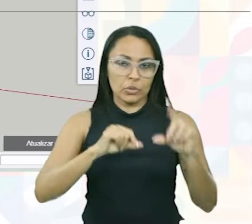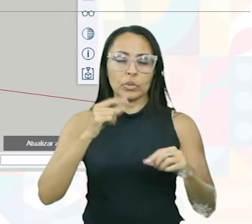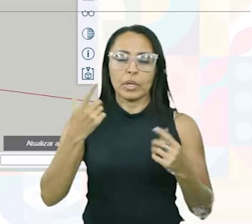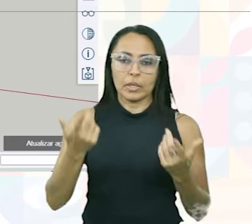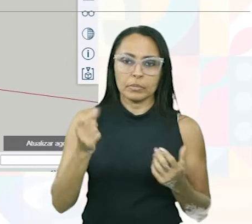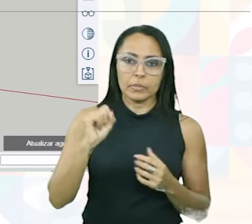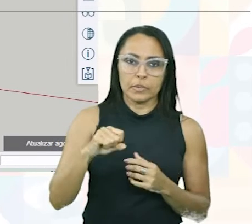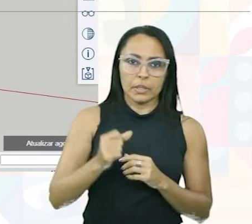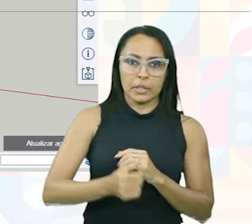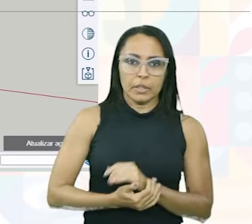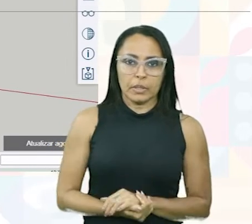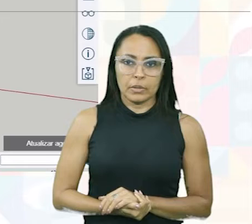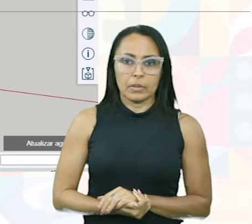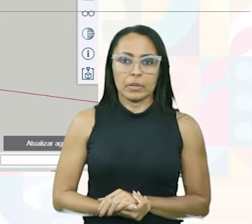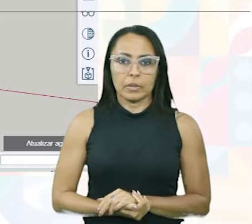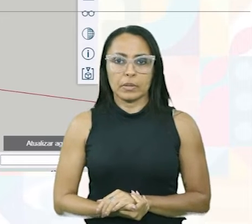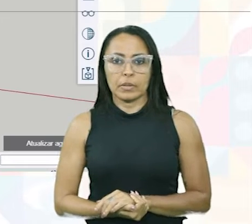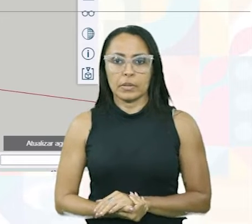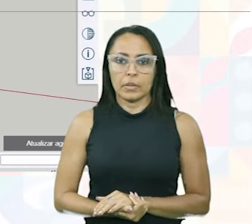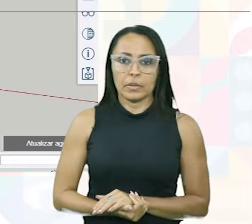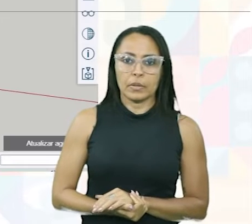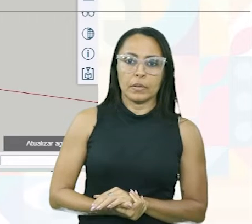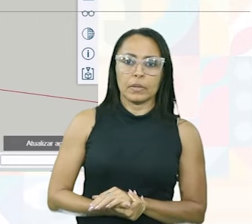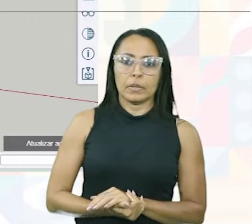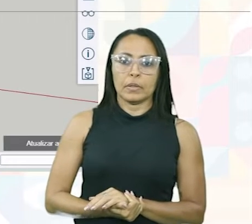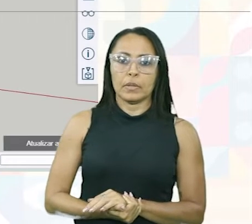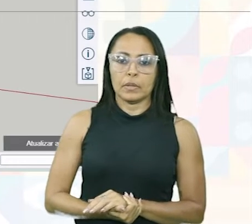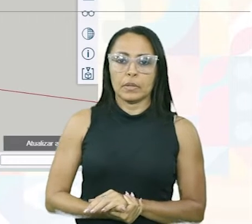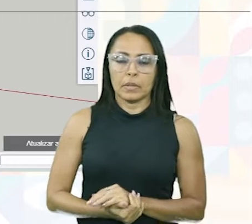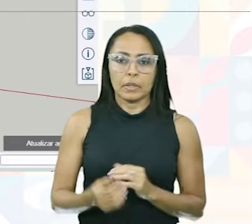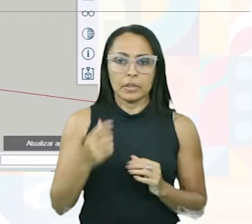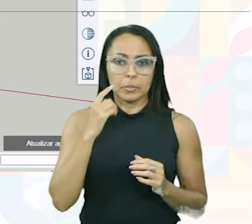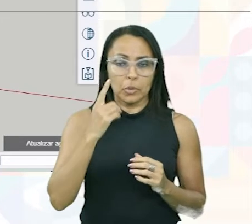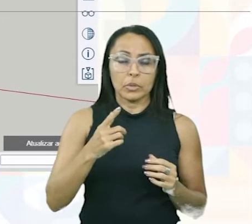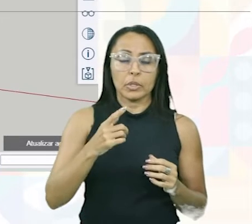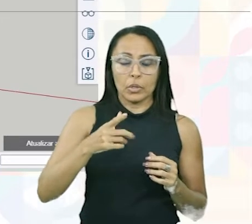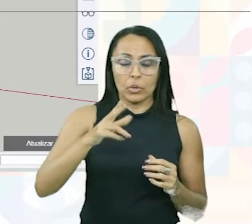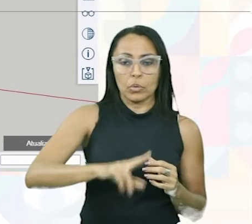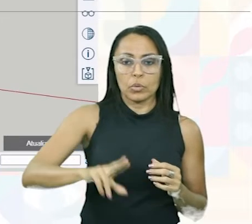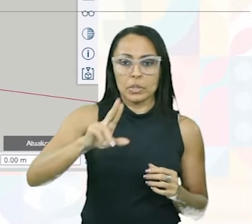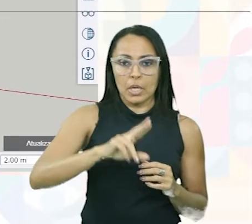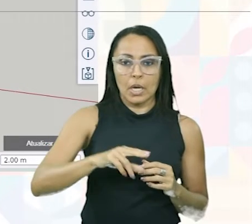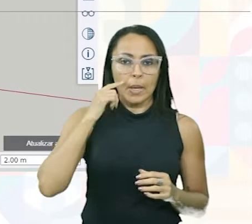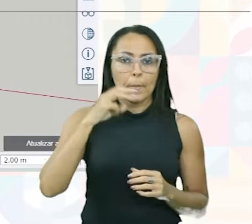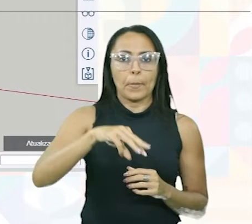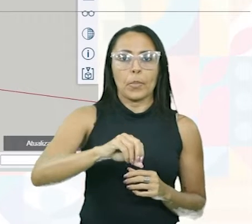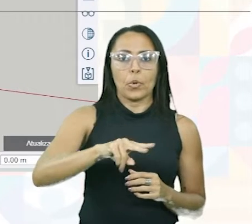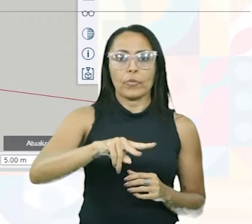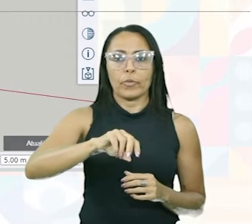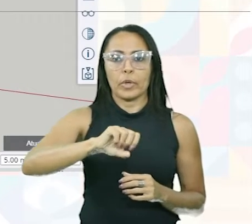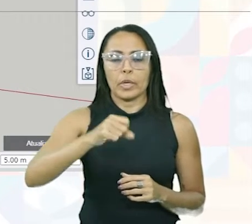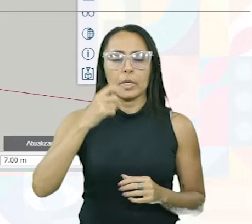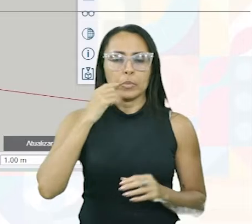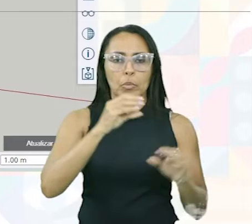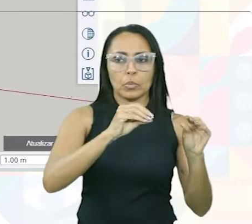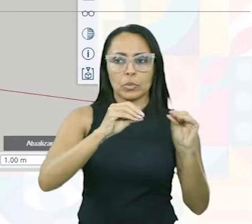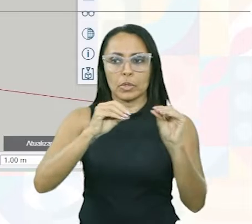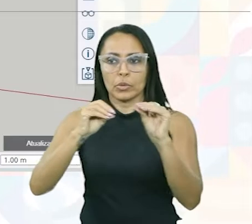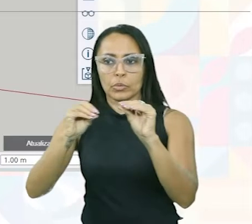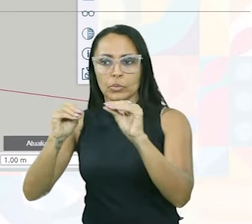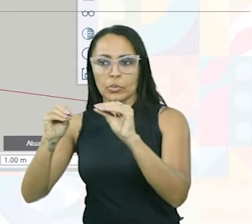selecionar um objeto, ó, eu seleciono esse objeto, posso utilizar essa ferramenta aqui, mover, para colocar ele em outro lugar,